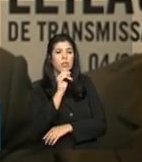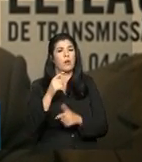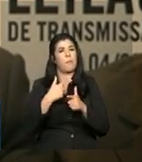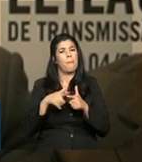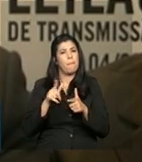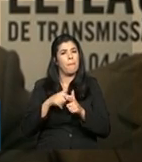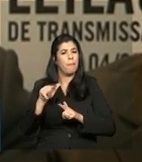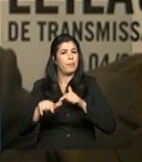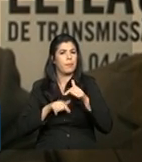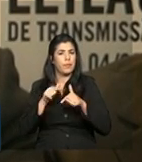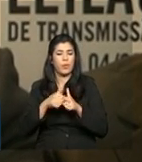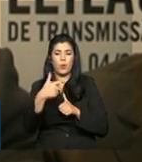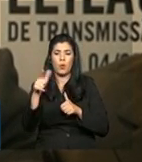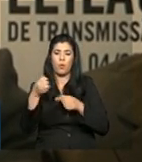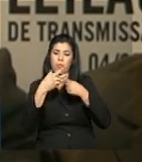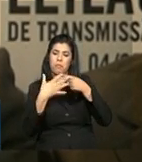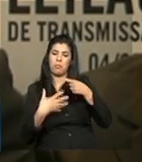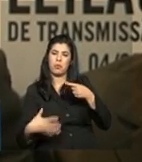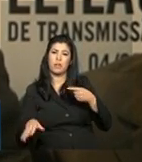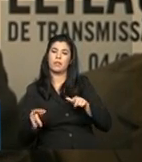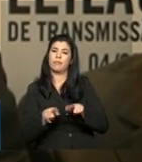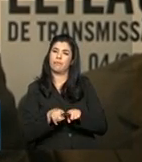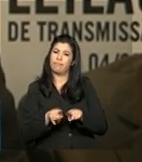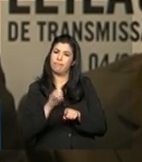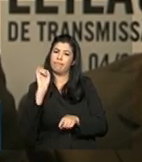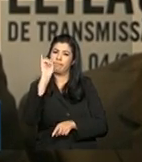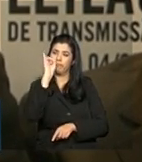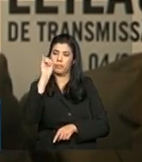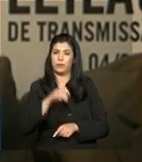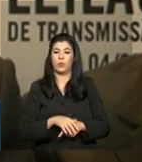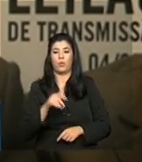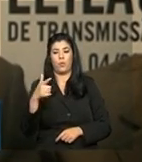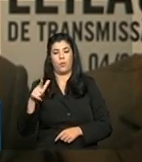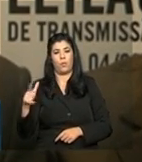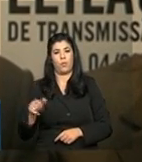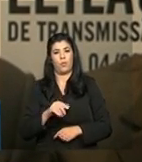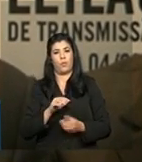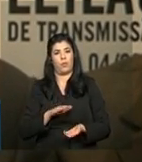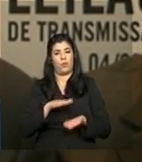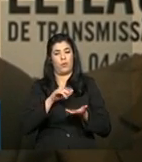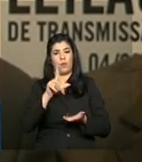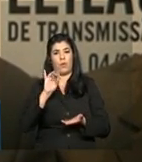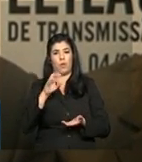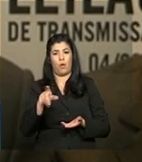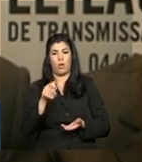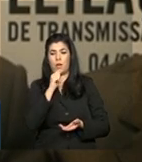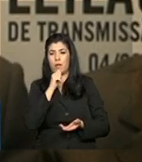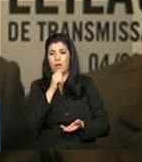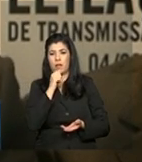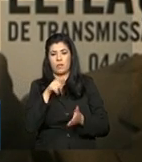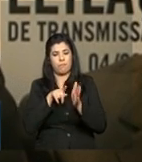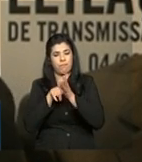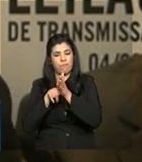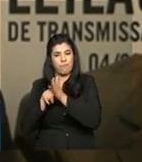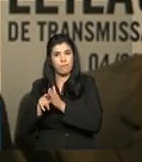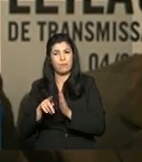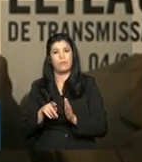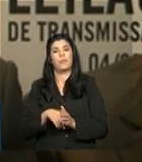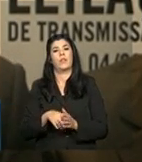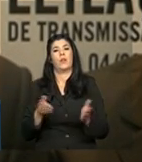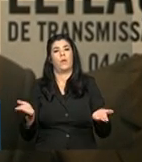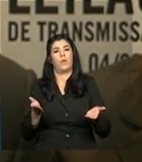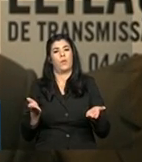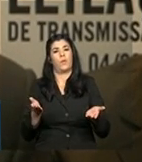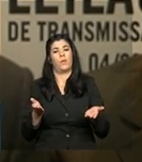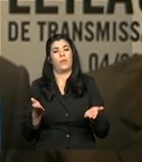fundiária, dentre outros elementos. Os outros lotes que não foram licitados hoje, eles estão sendo colocados,